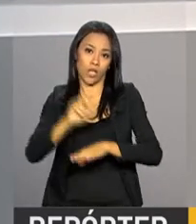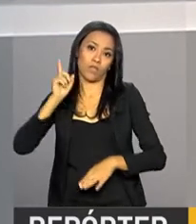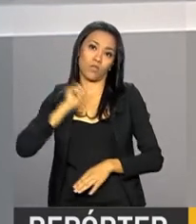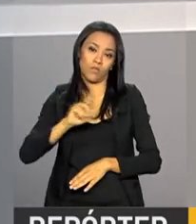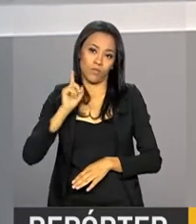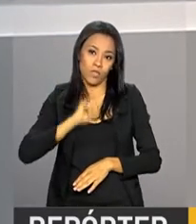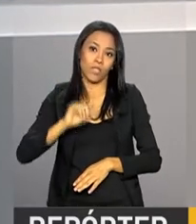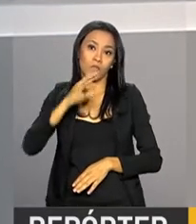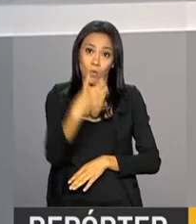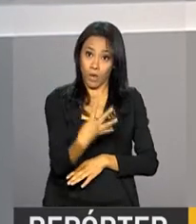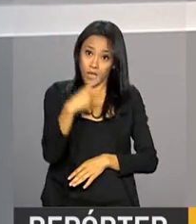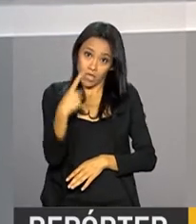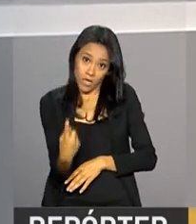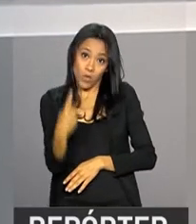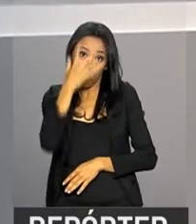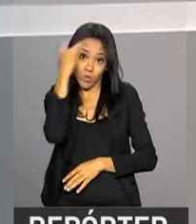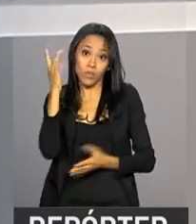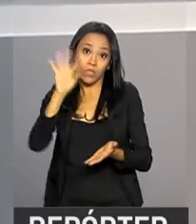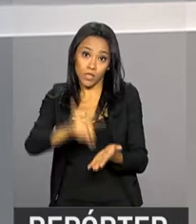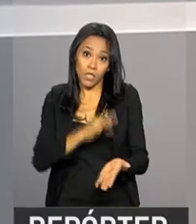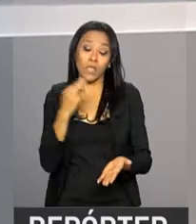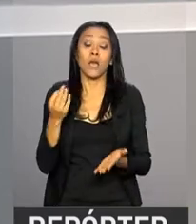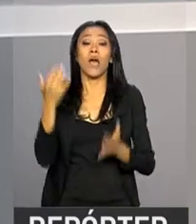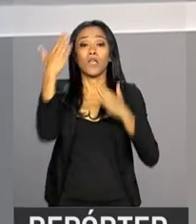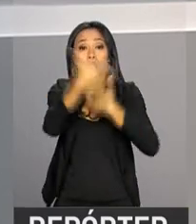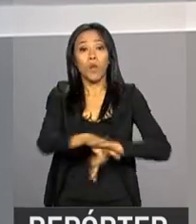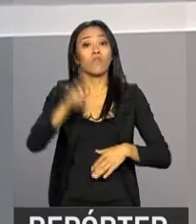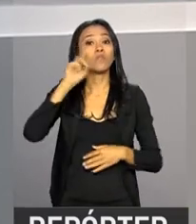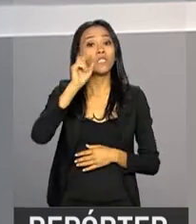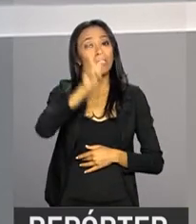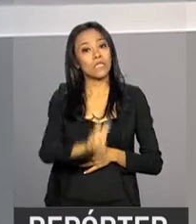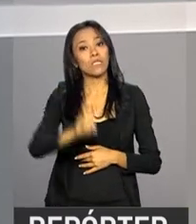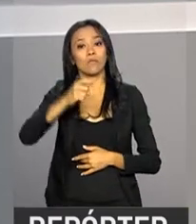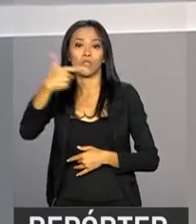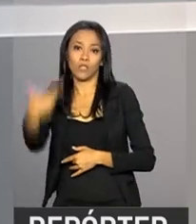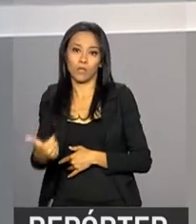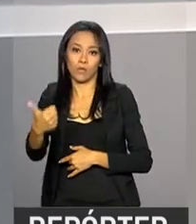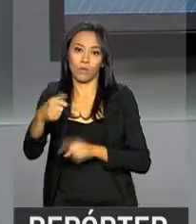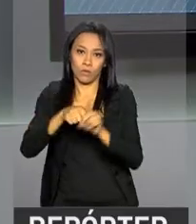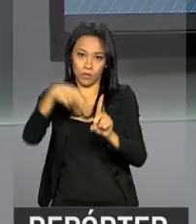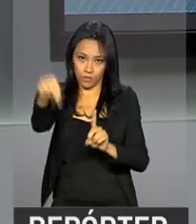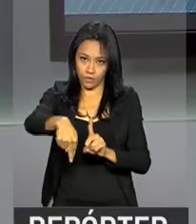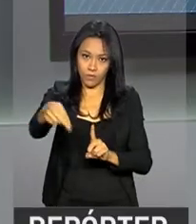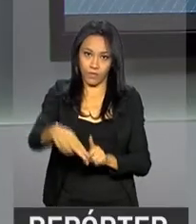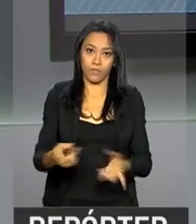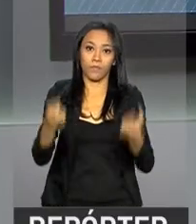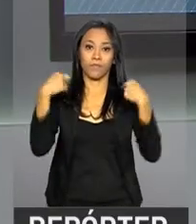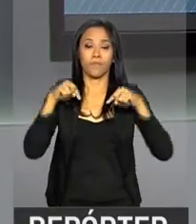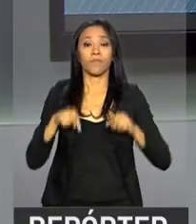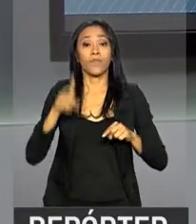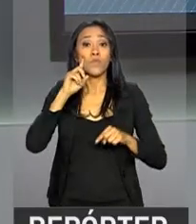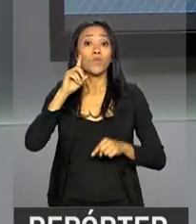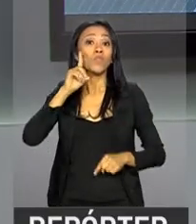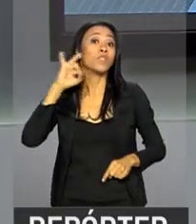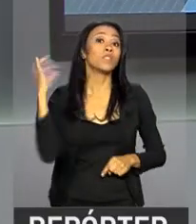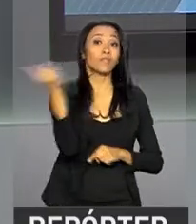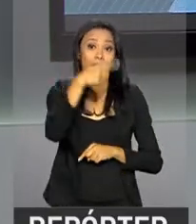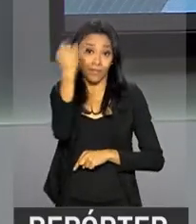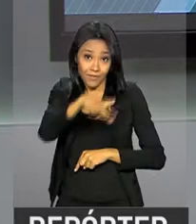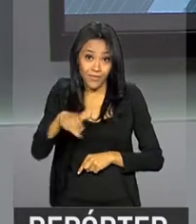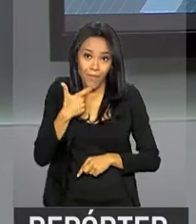candidatos as provas serão aplicadas nos dias 5 e 12 de novembro o dia das crianças está chegando